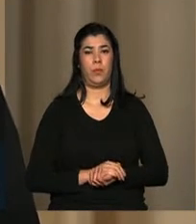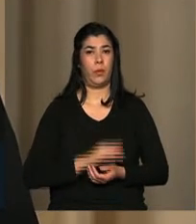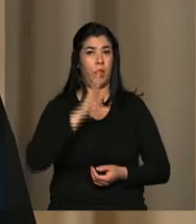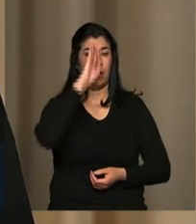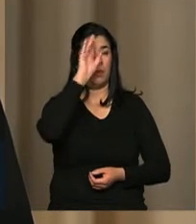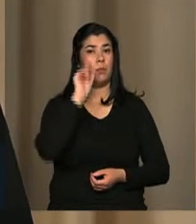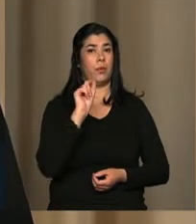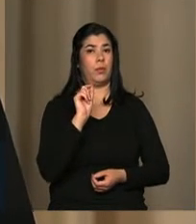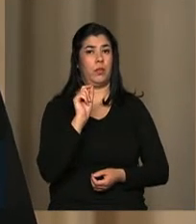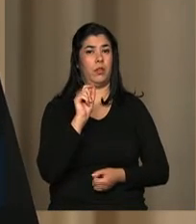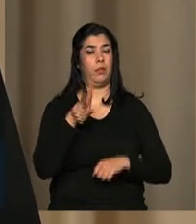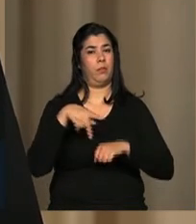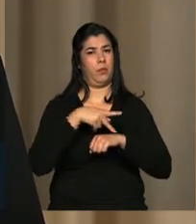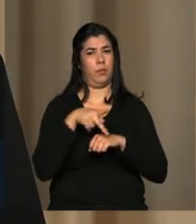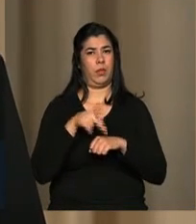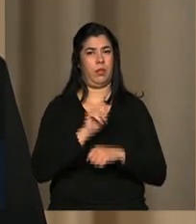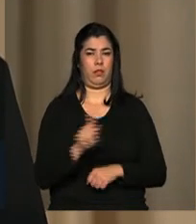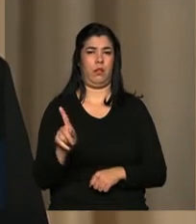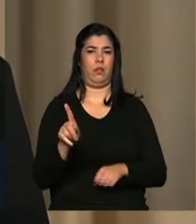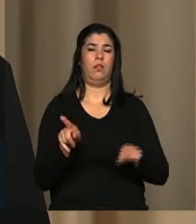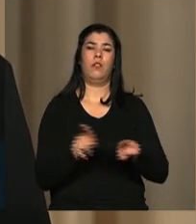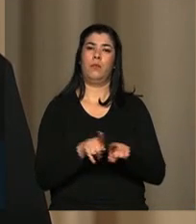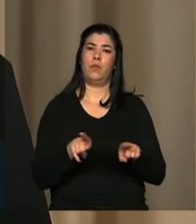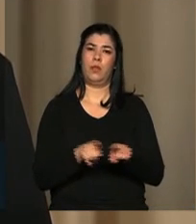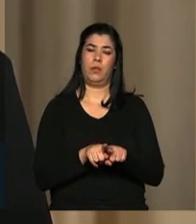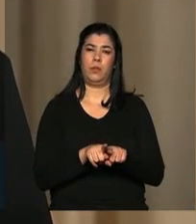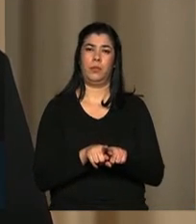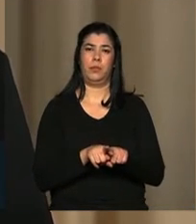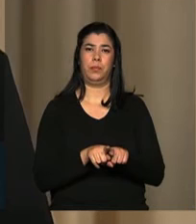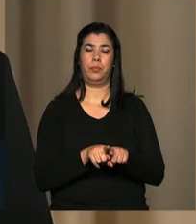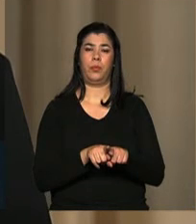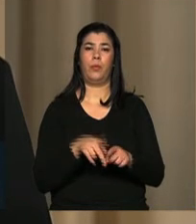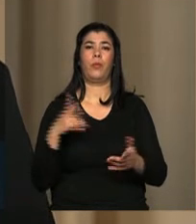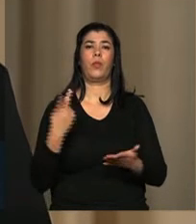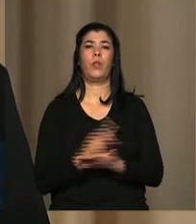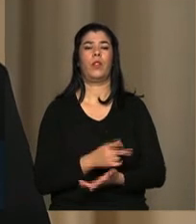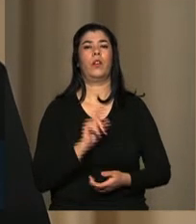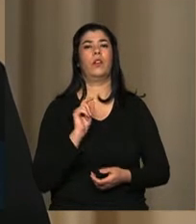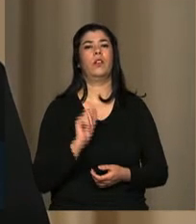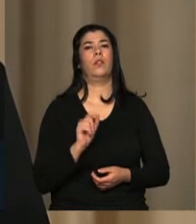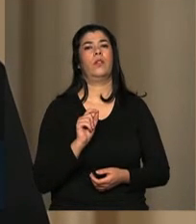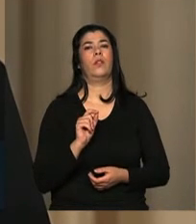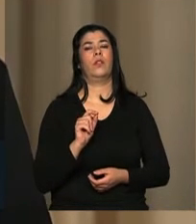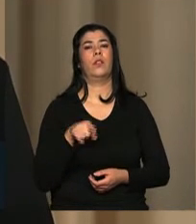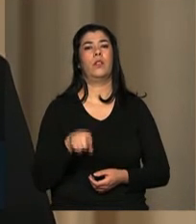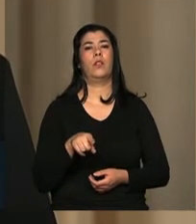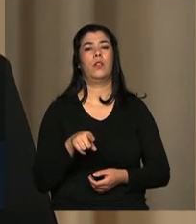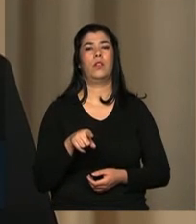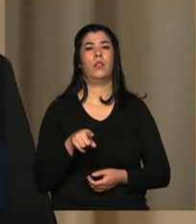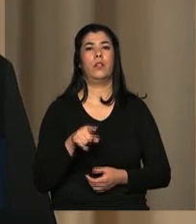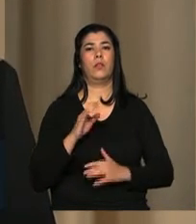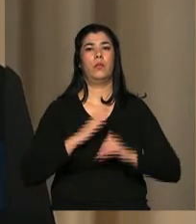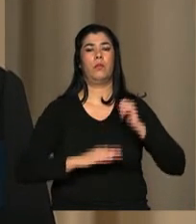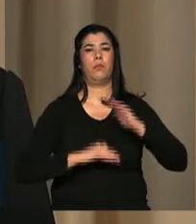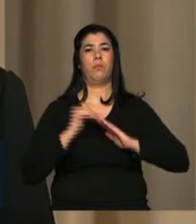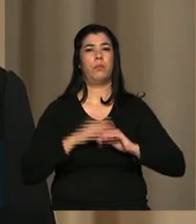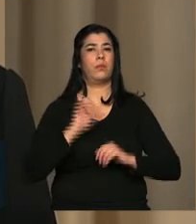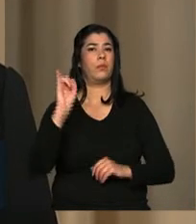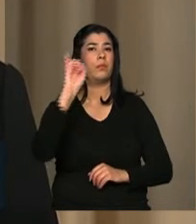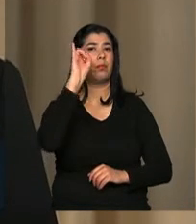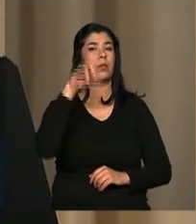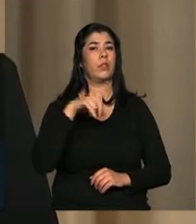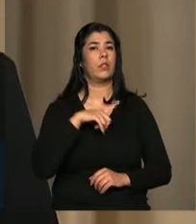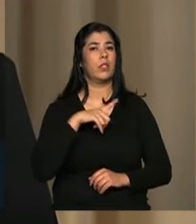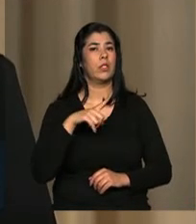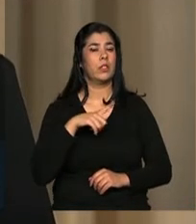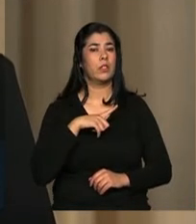só pelo país, mas principalmente pelo fato dessa ser uma grande ação e ter